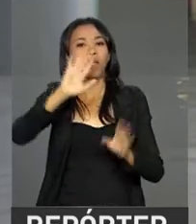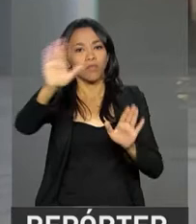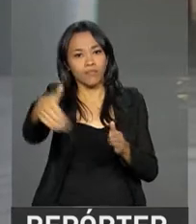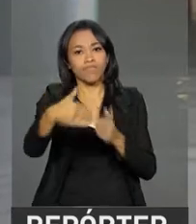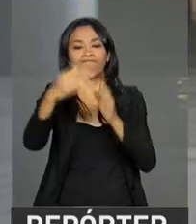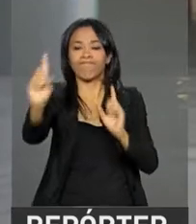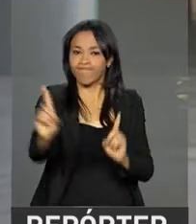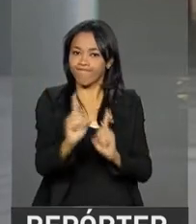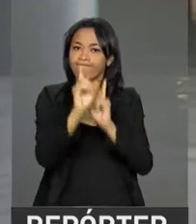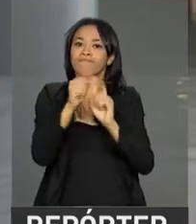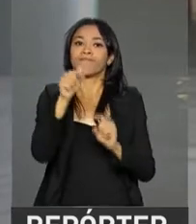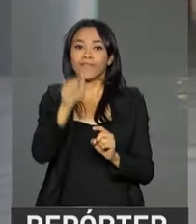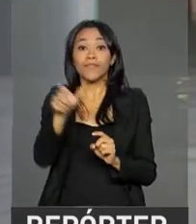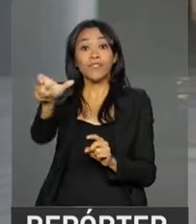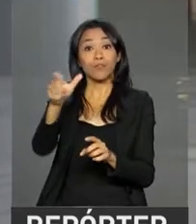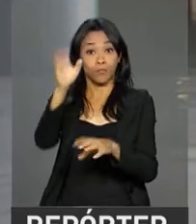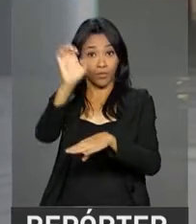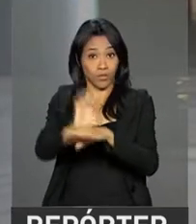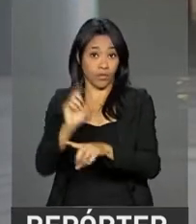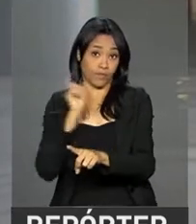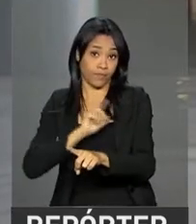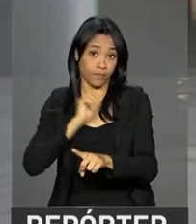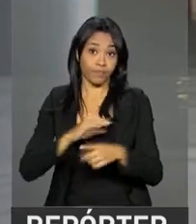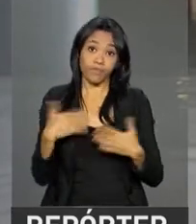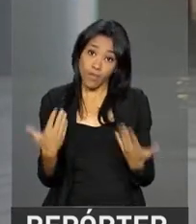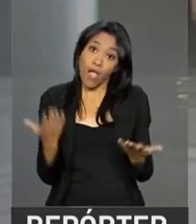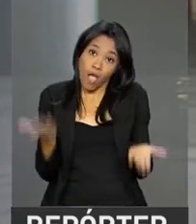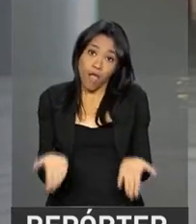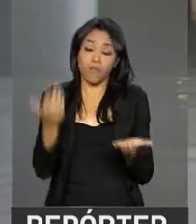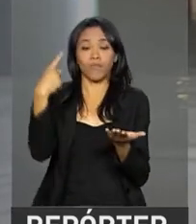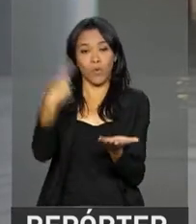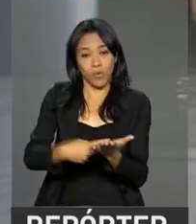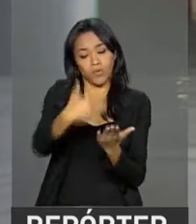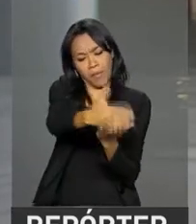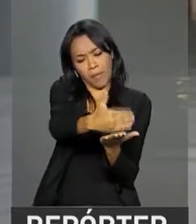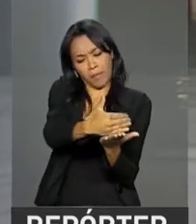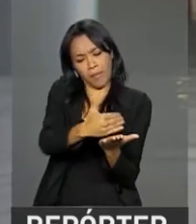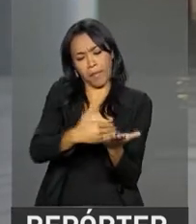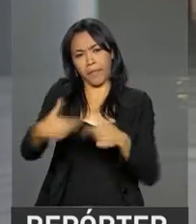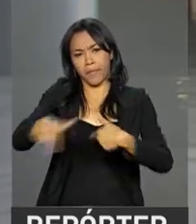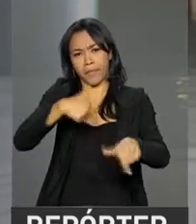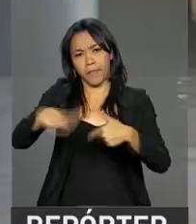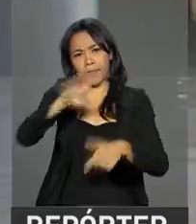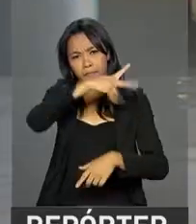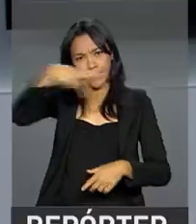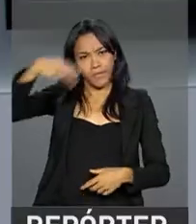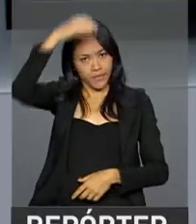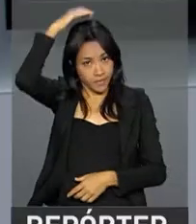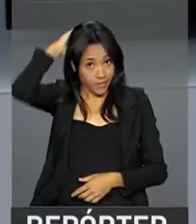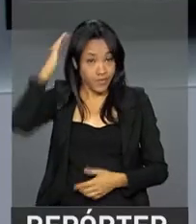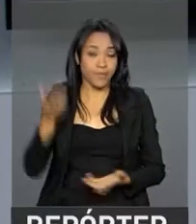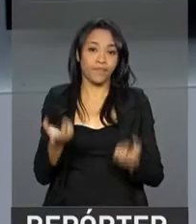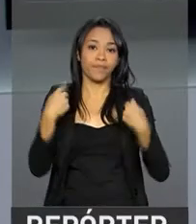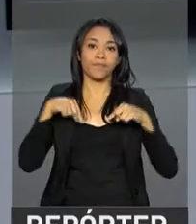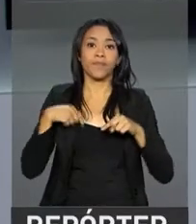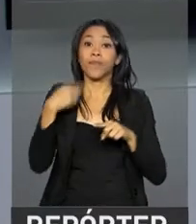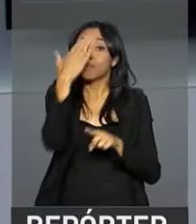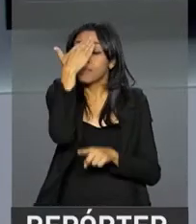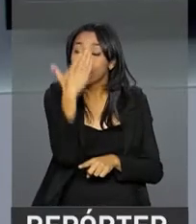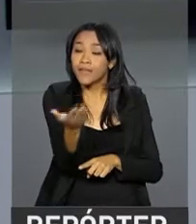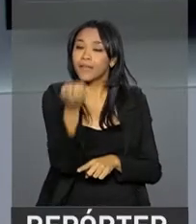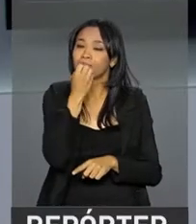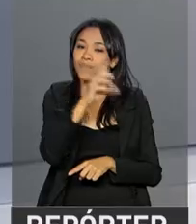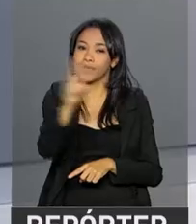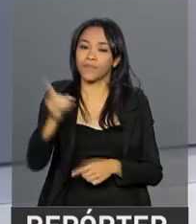psd de minas gerais por enquanto essa é a agenda do presidente michel temer carol brigada é bom